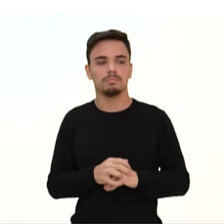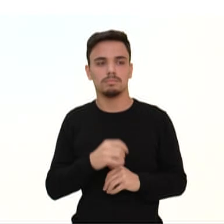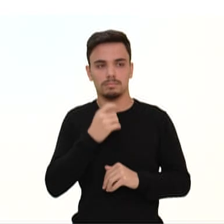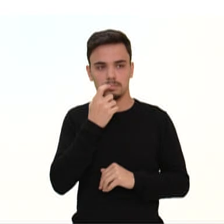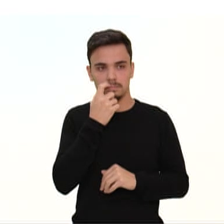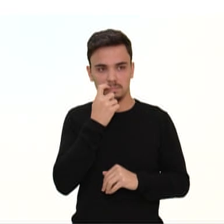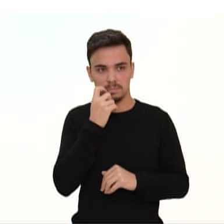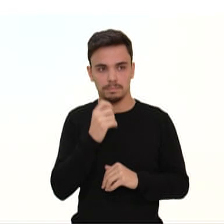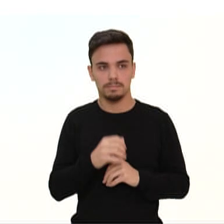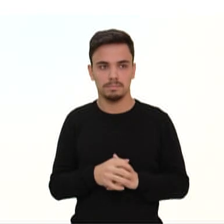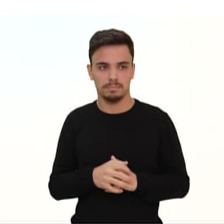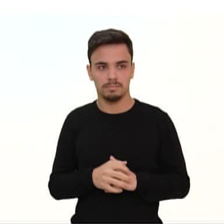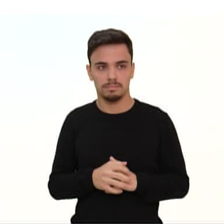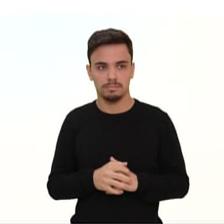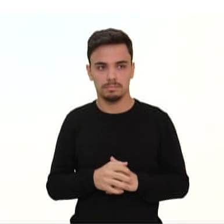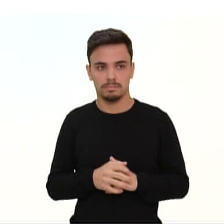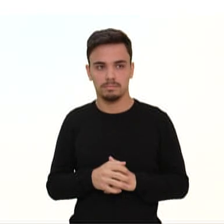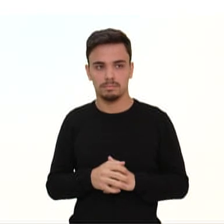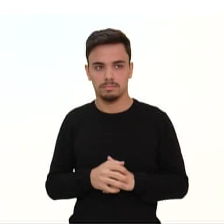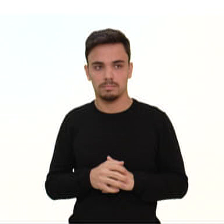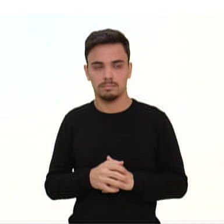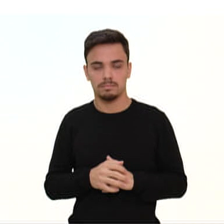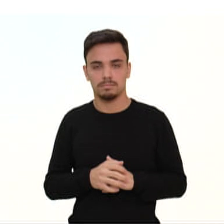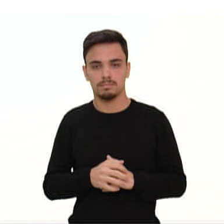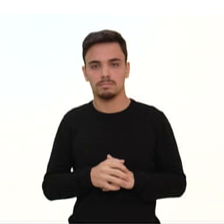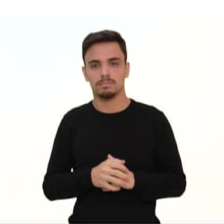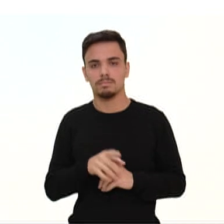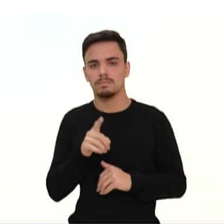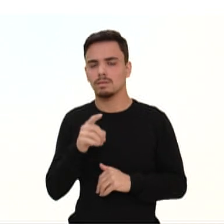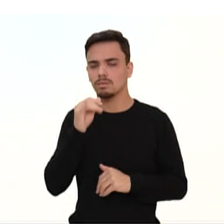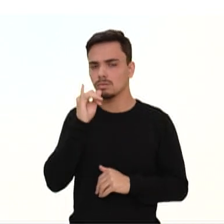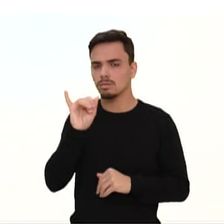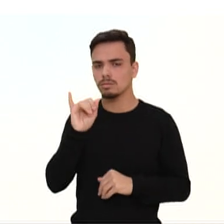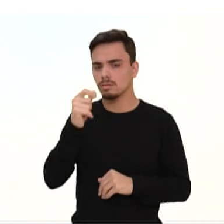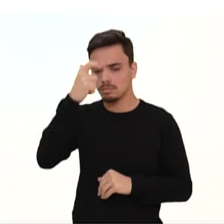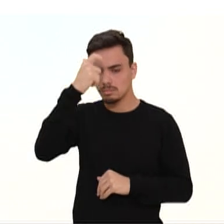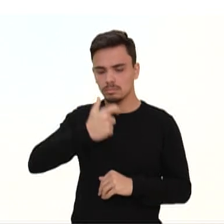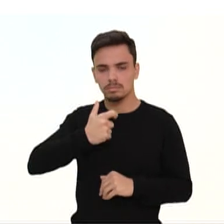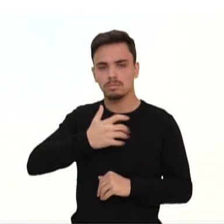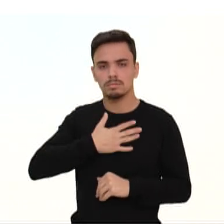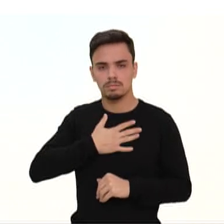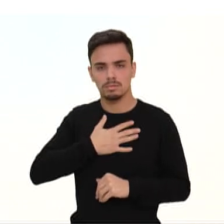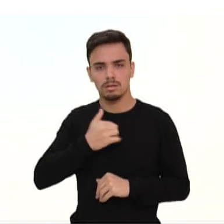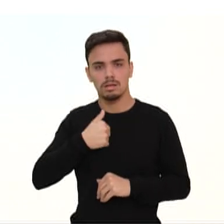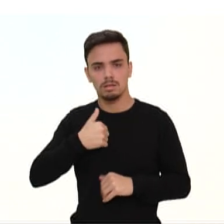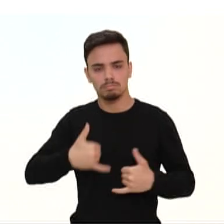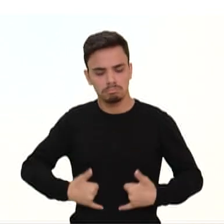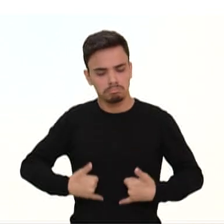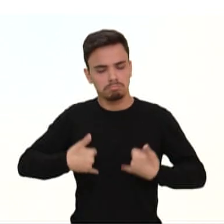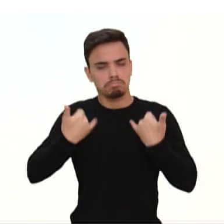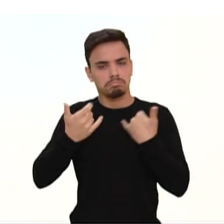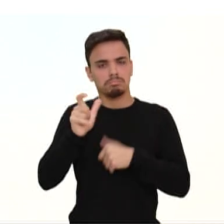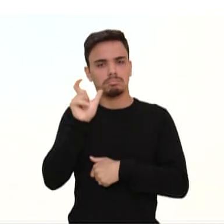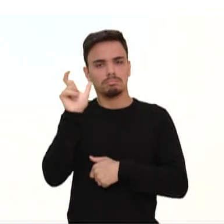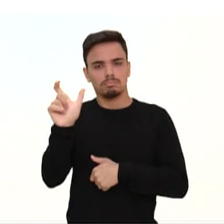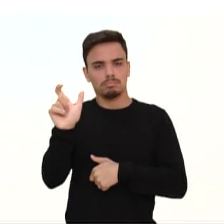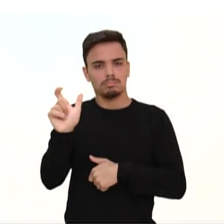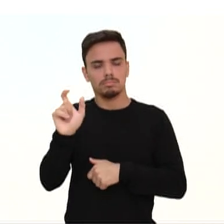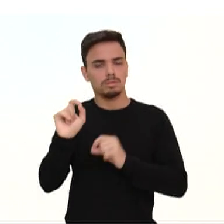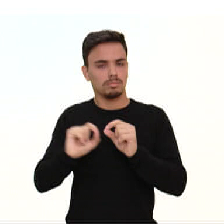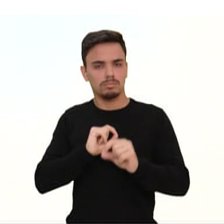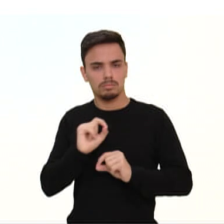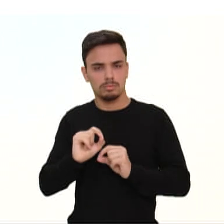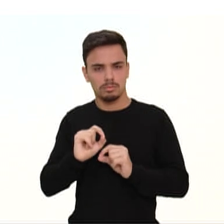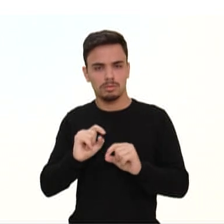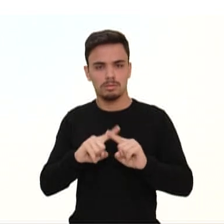Tem outra frase aqui do Assim Falou Zaratustra. Tu dizes eu, e orgulha-te dessa palavra.